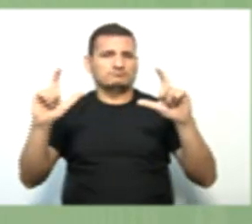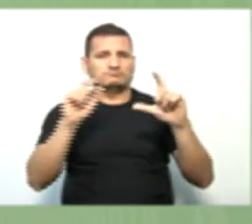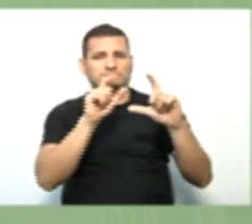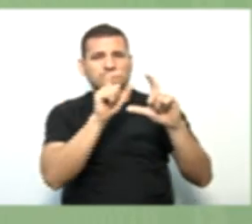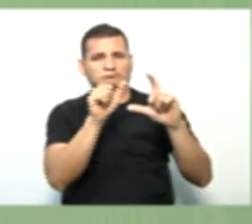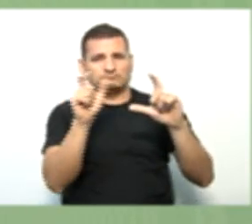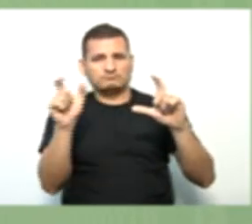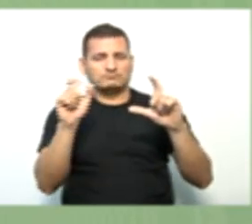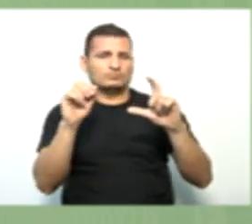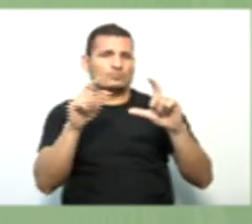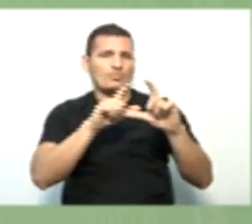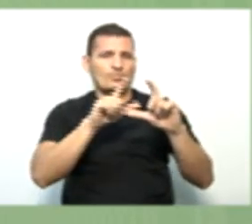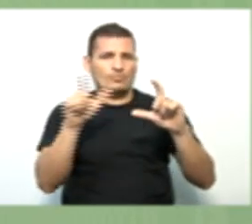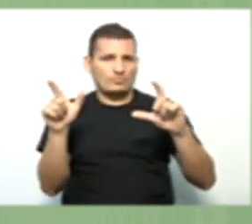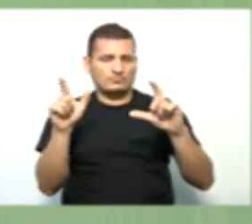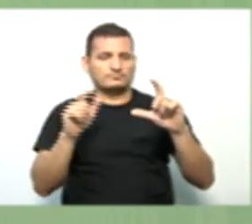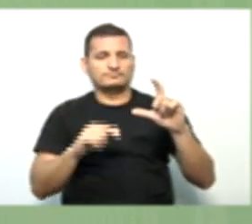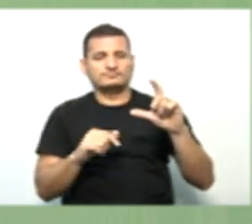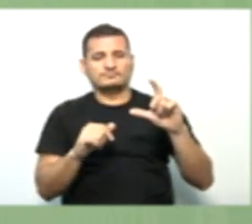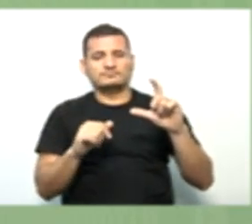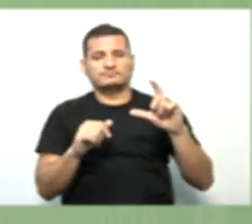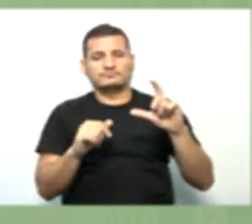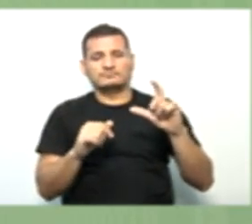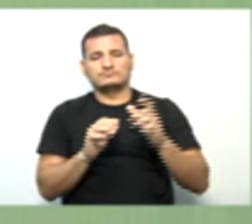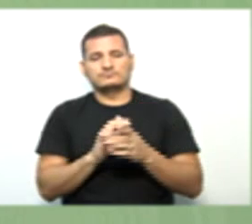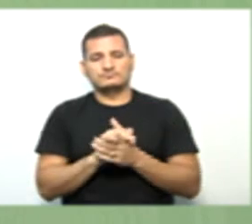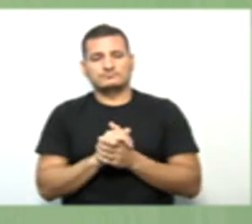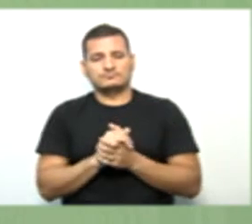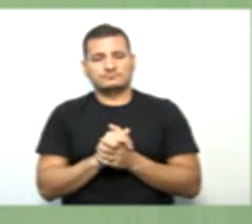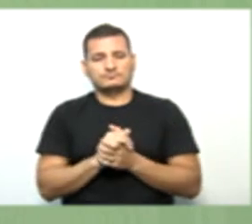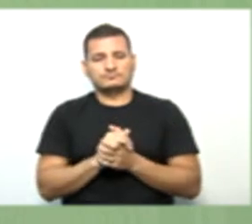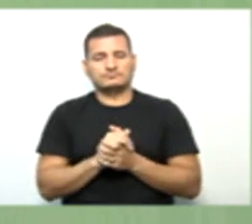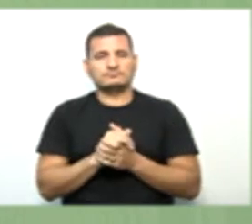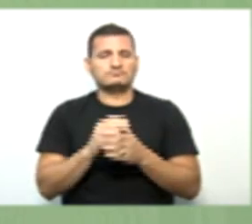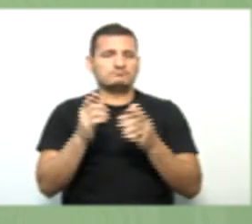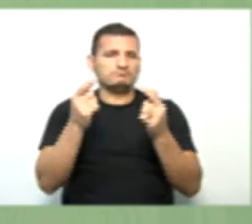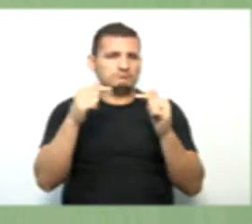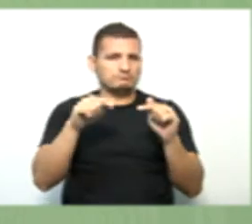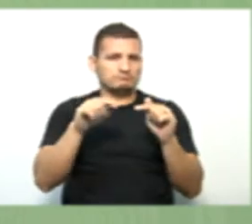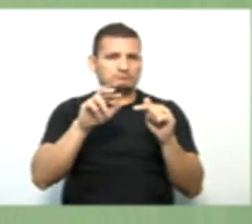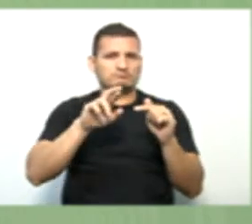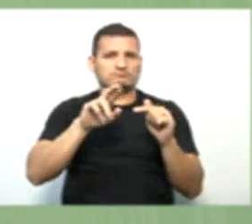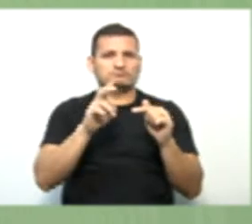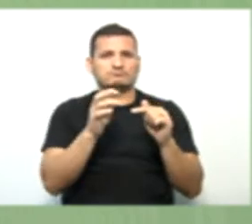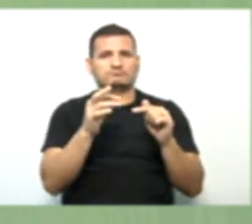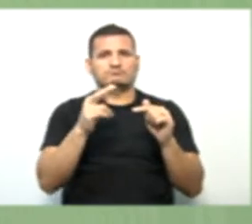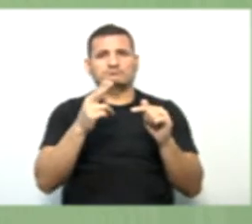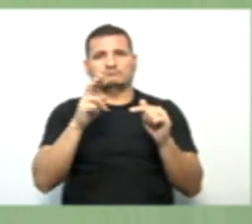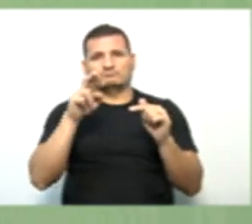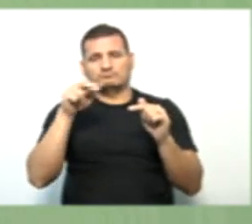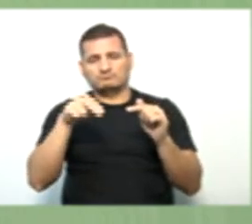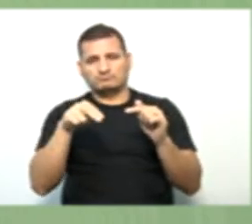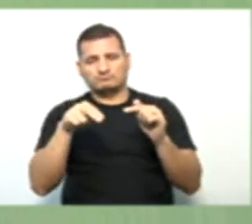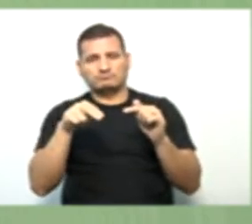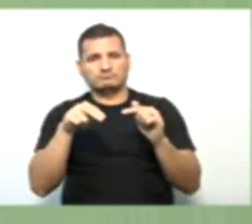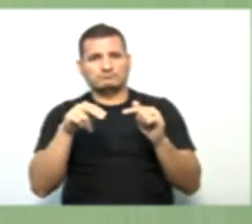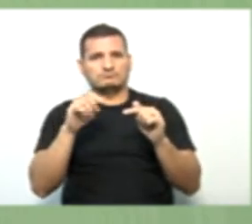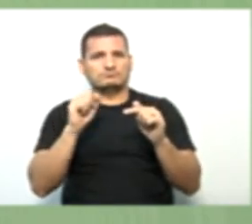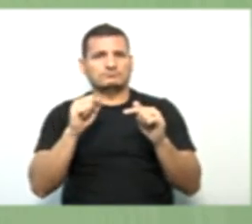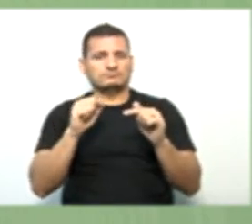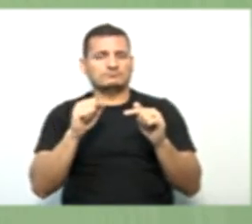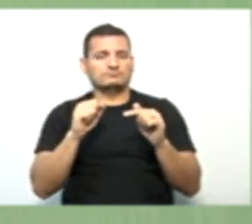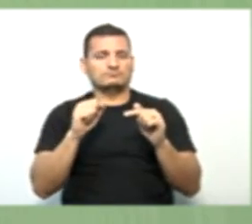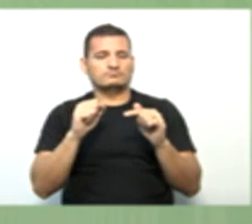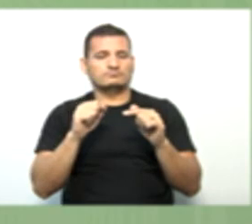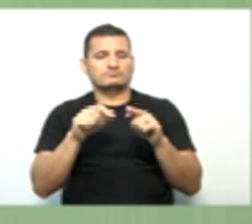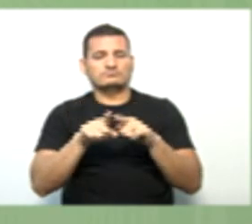nenhum e eu posso ter uma função que também não tem return. E nesse caso, né, na programação nós damos isso